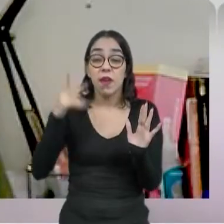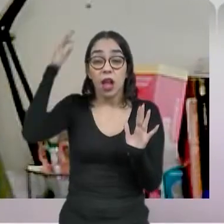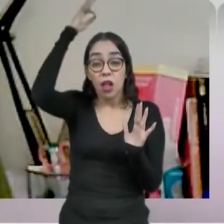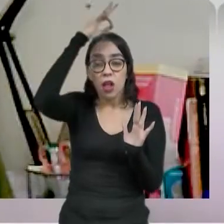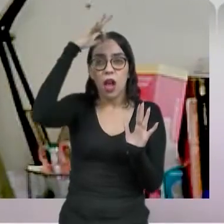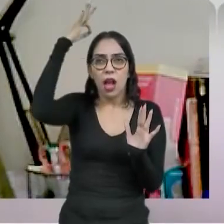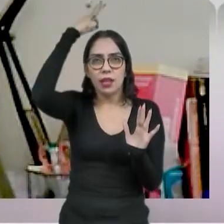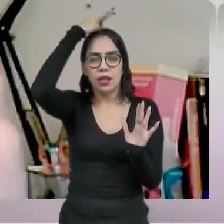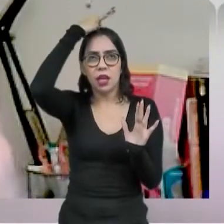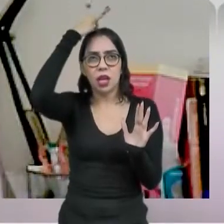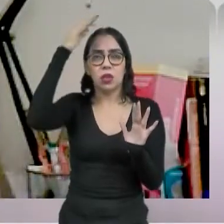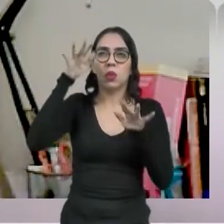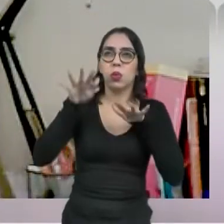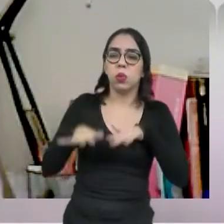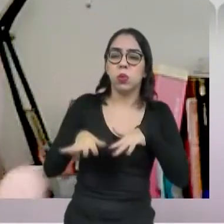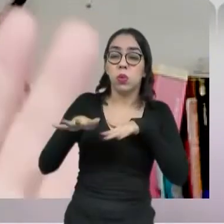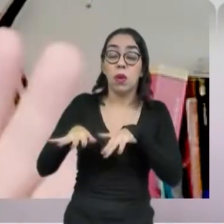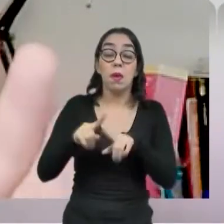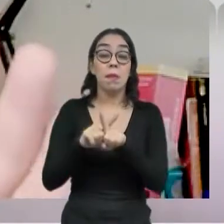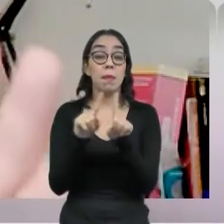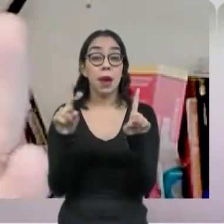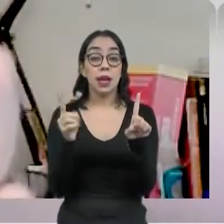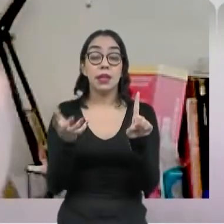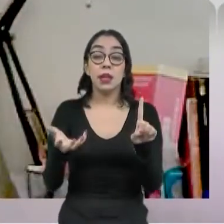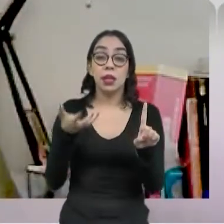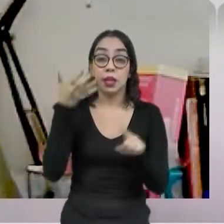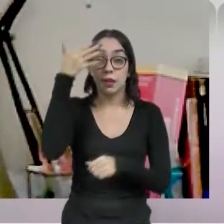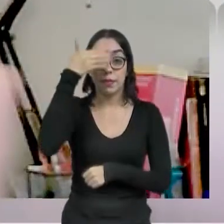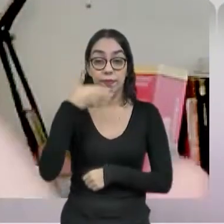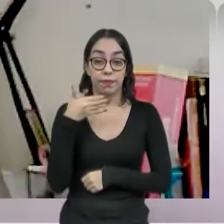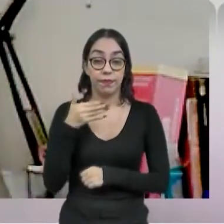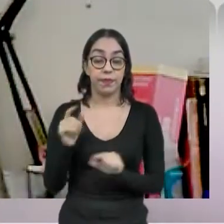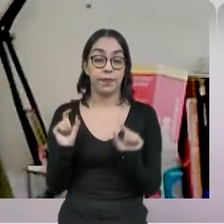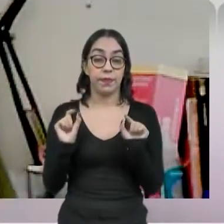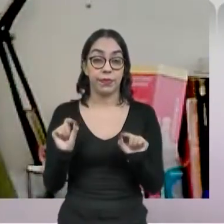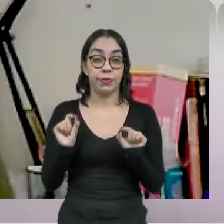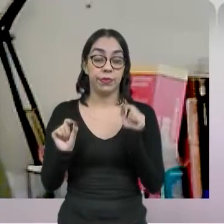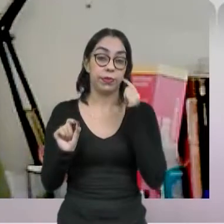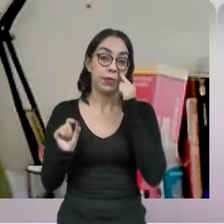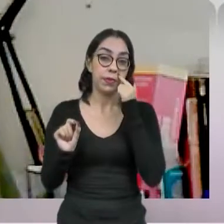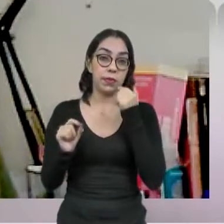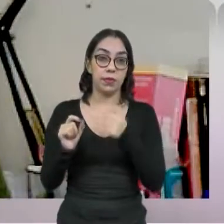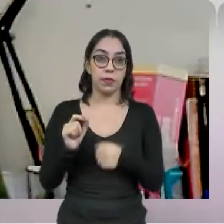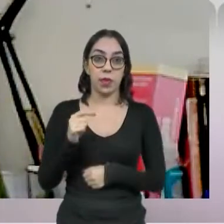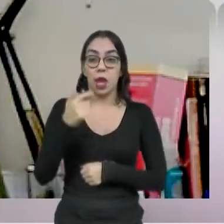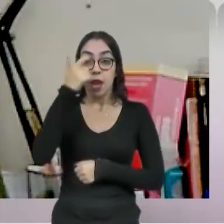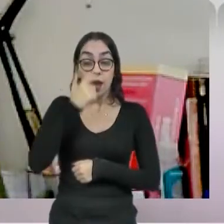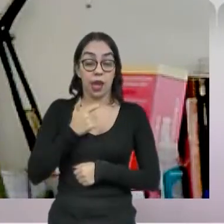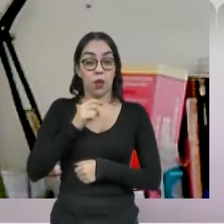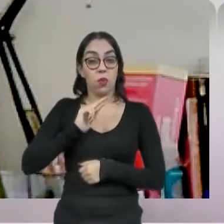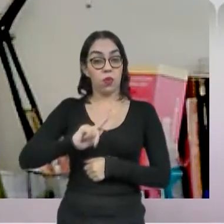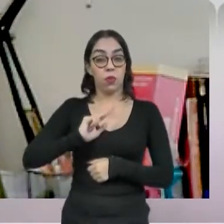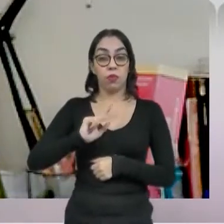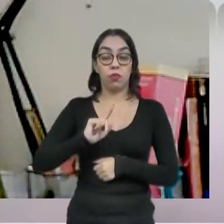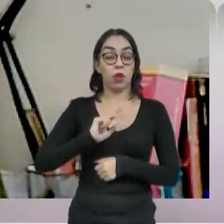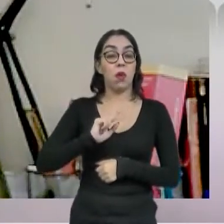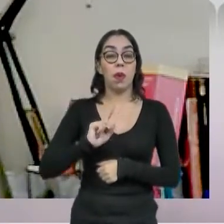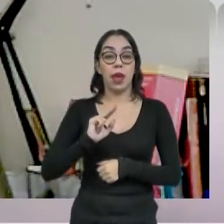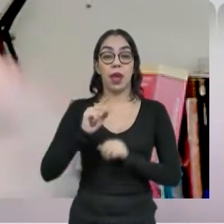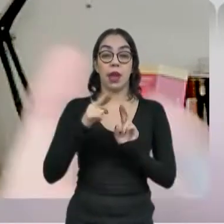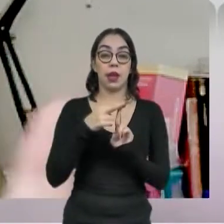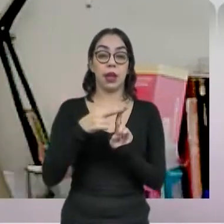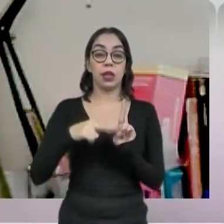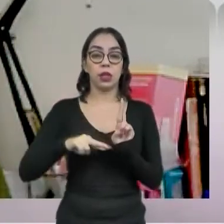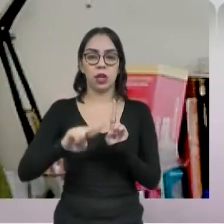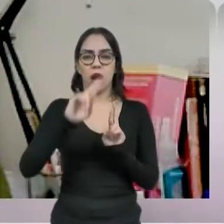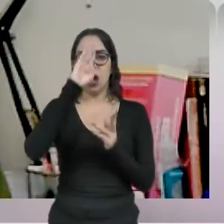eucarístico. E o meu livro procura mostrar duas coisas. Primeiro, eu não sou um homem religioso, Renato, você sabe disso. Eu não sou um homem